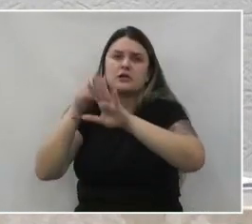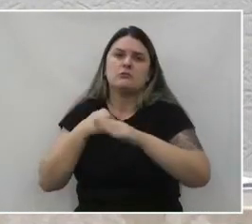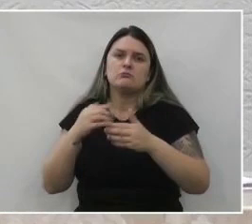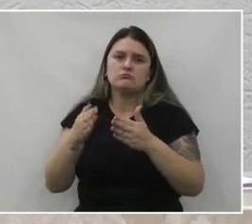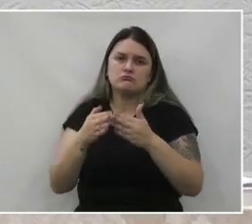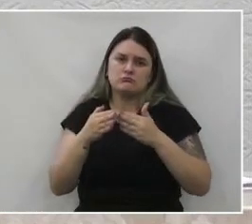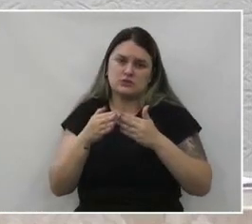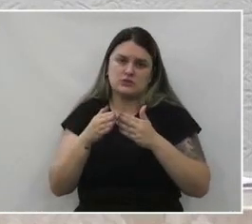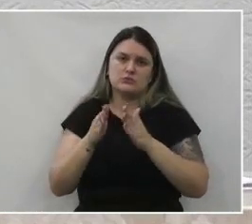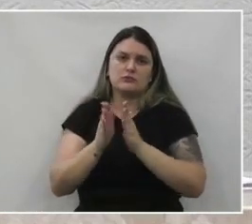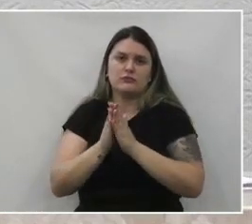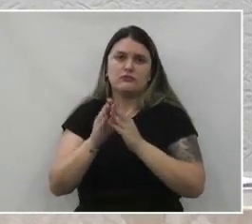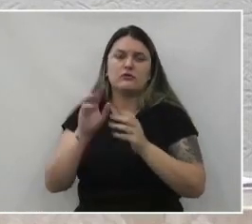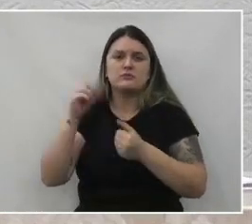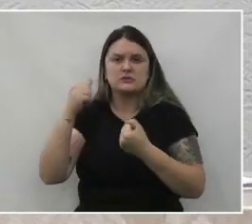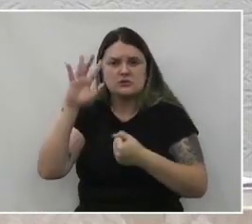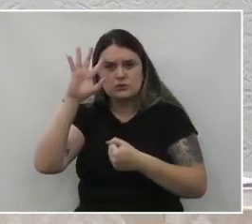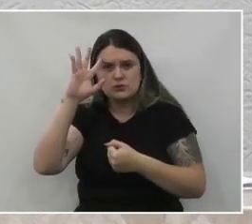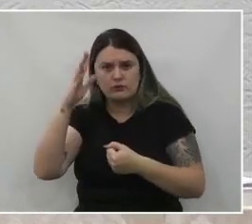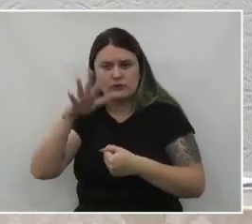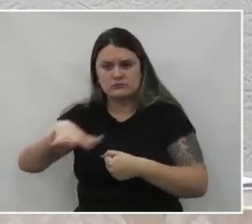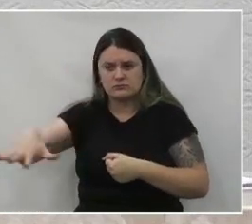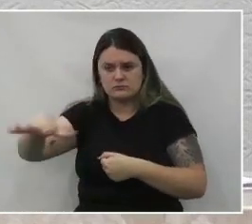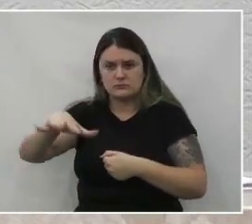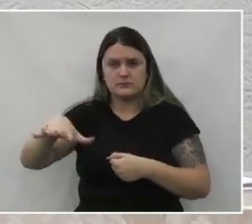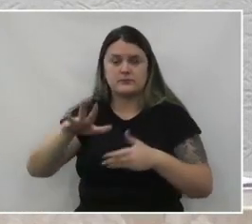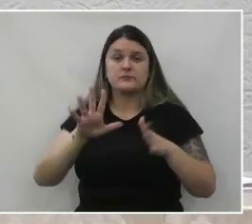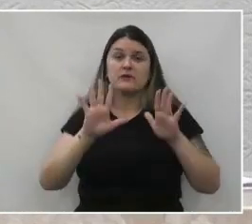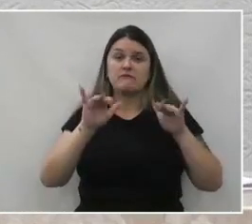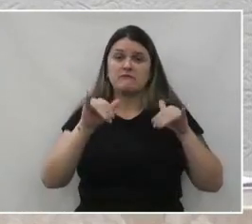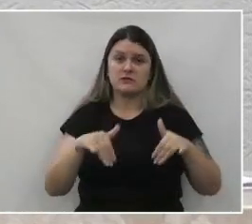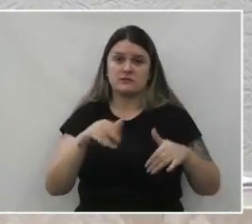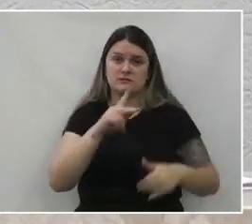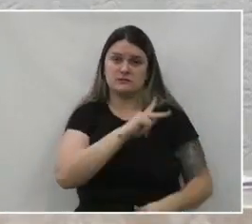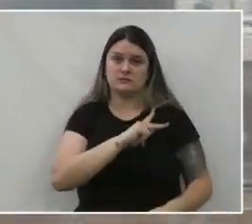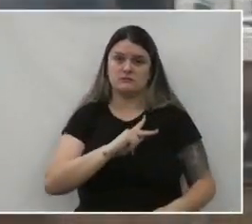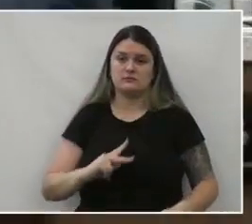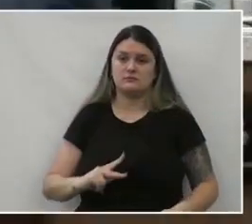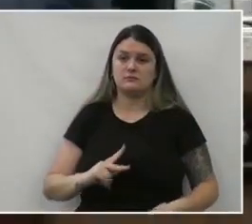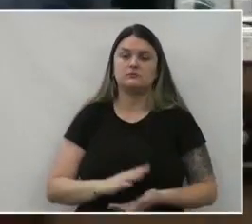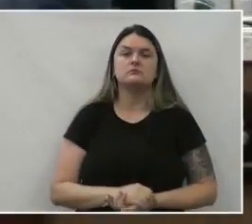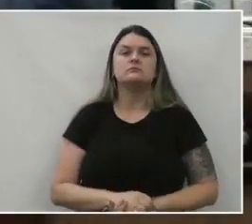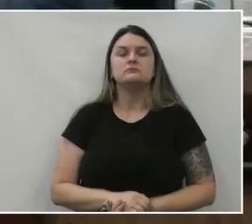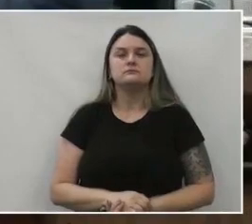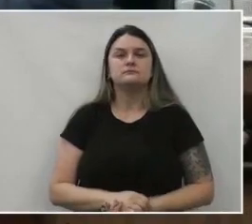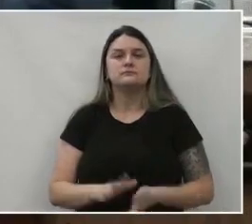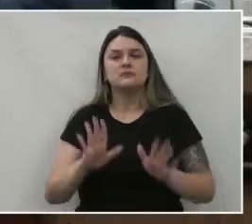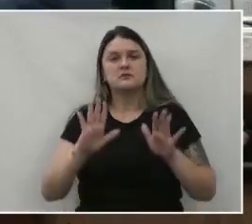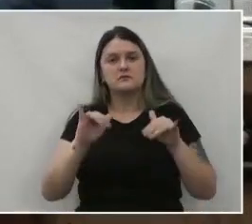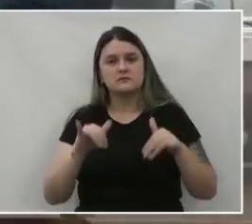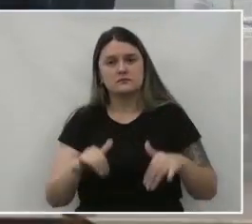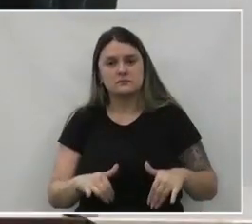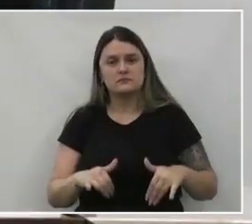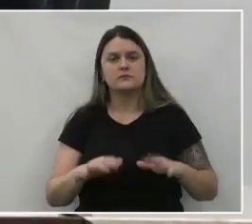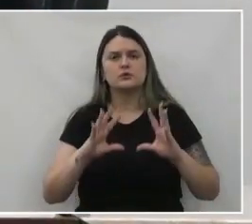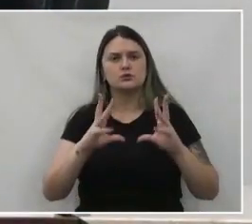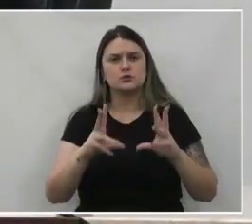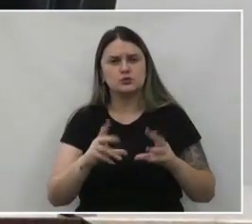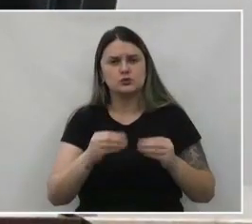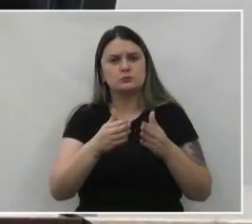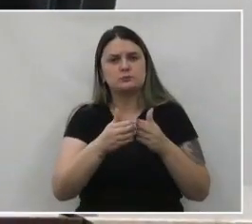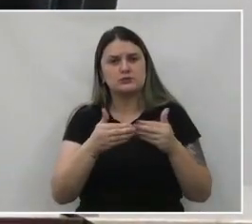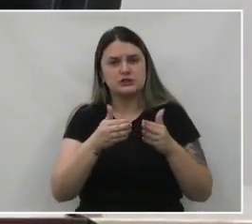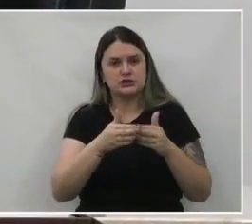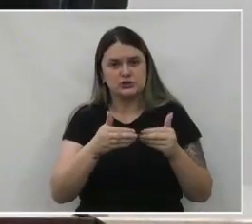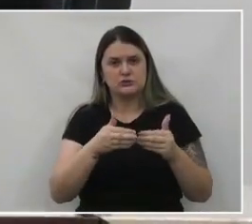seja atendida a demanda desta comunidade. Fim do expediente, senhor presidente. Fim do expediente, as indicações